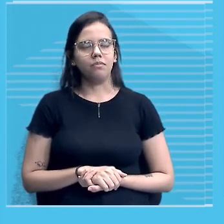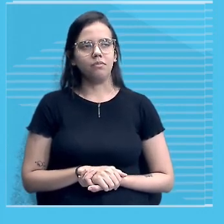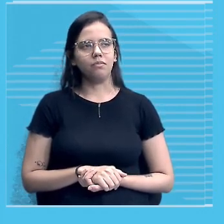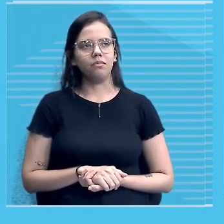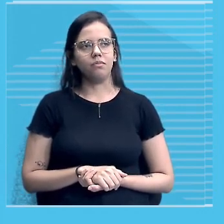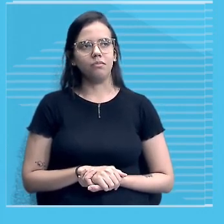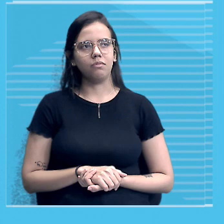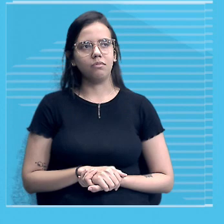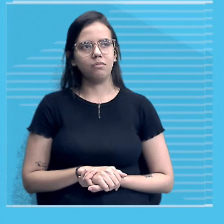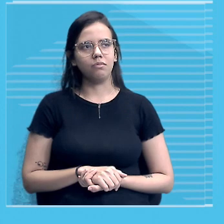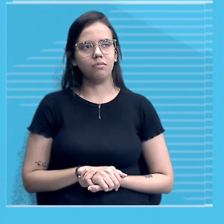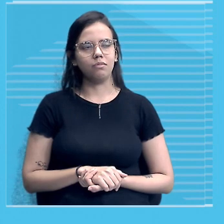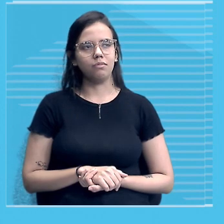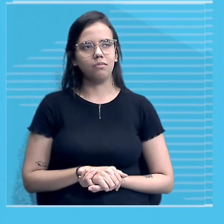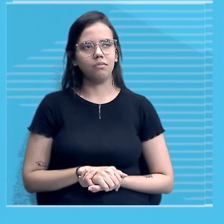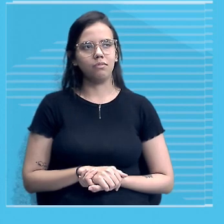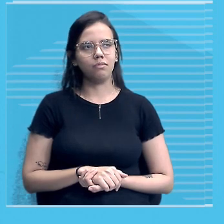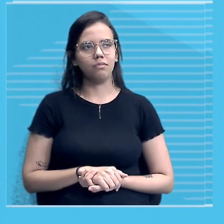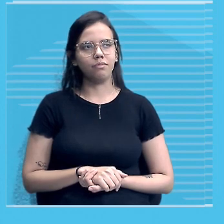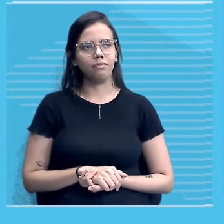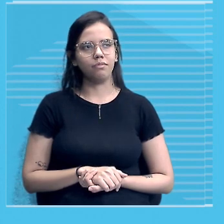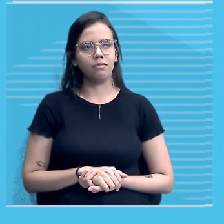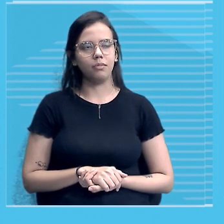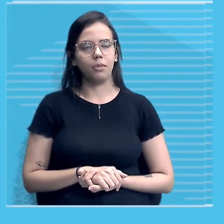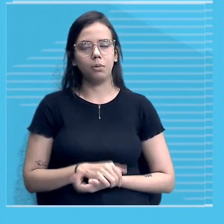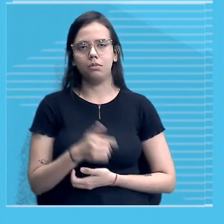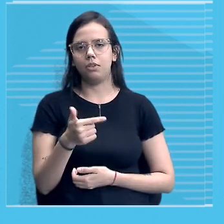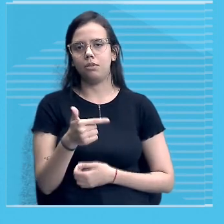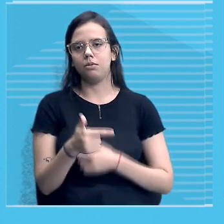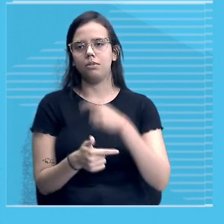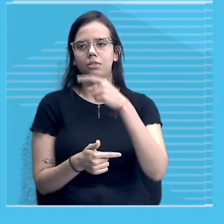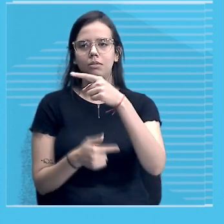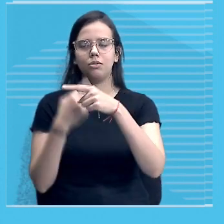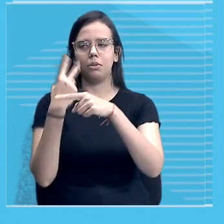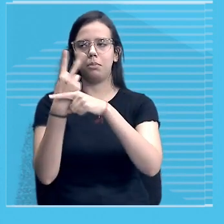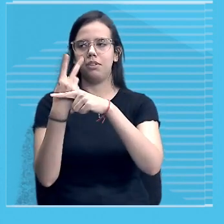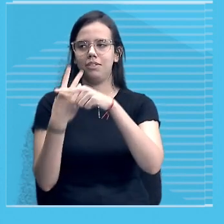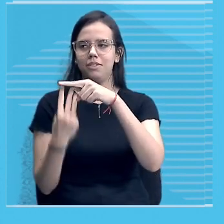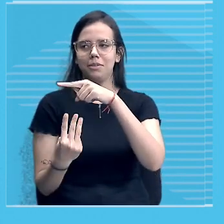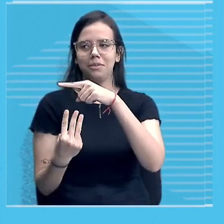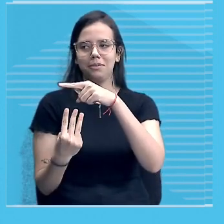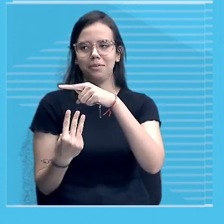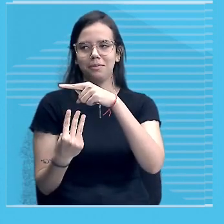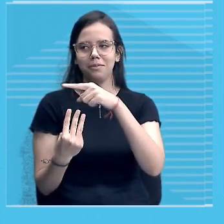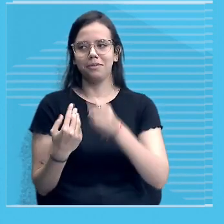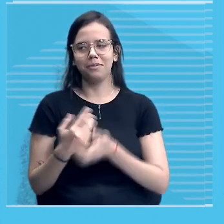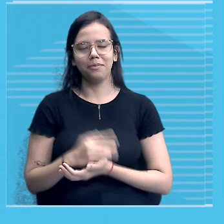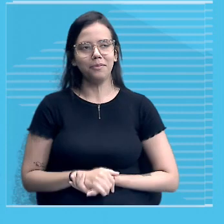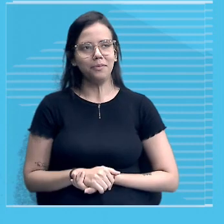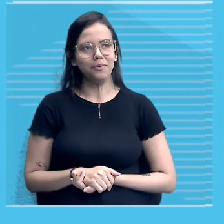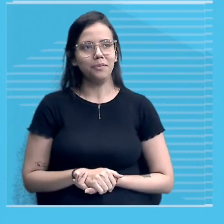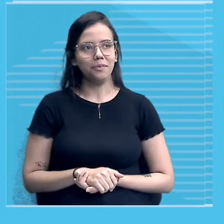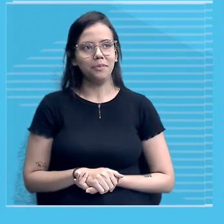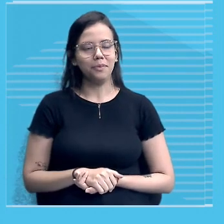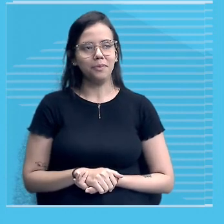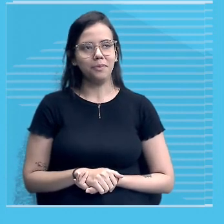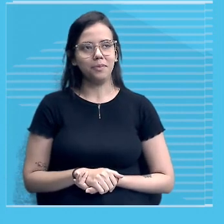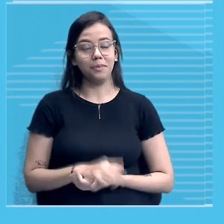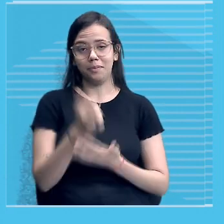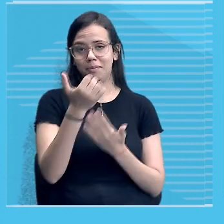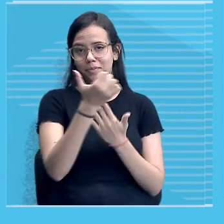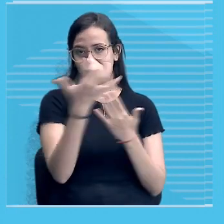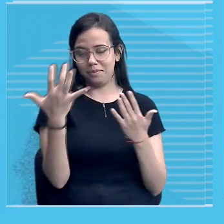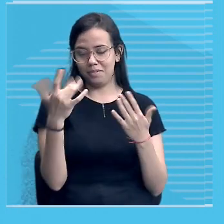um a dois terços né quando o meu expoente é uma fração